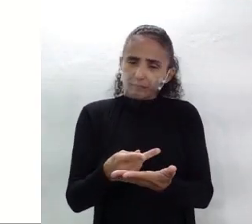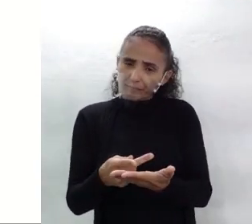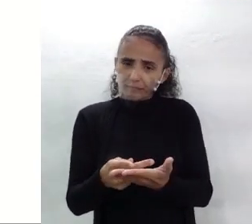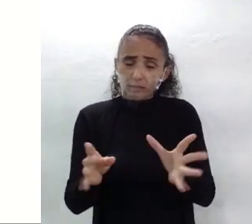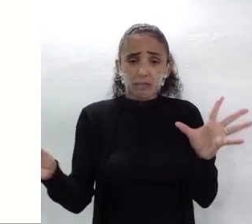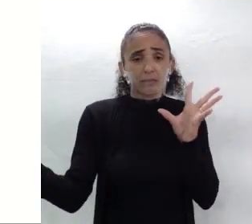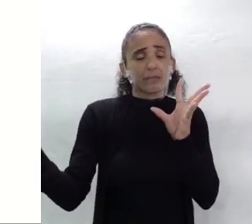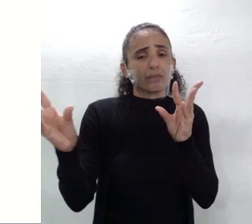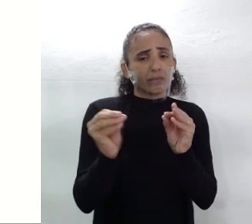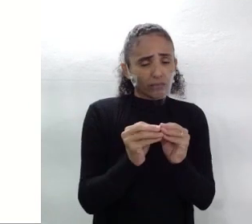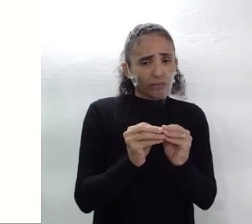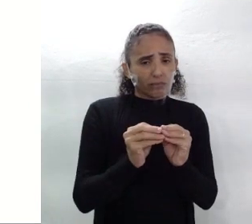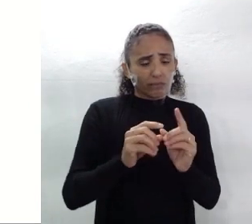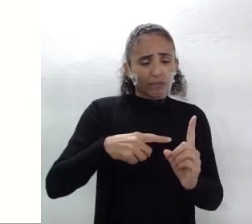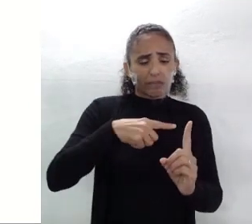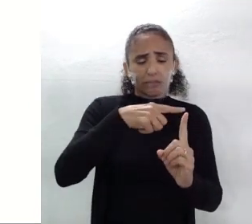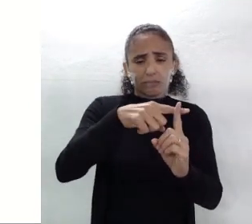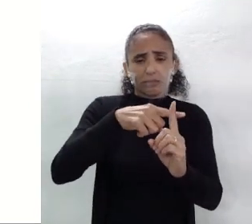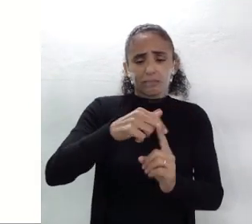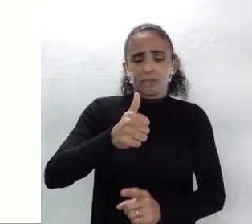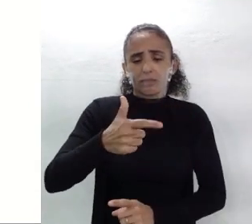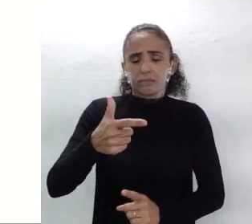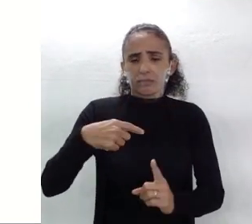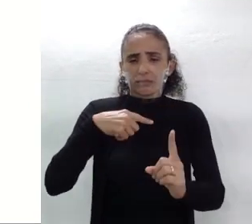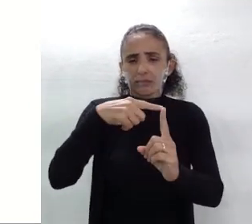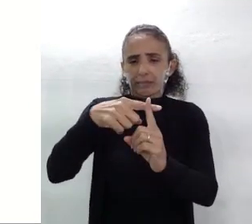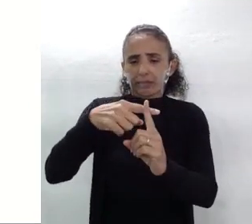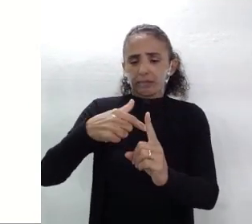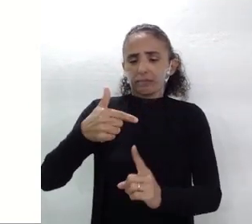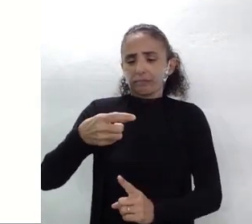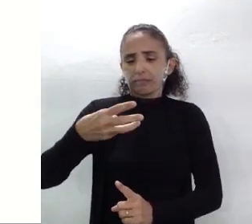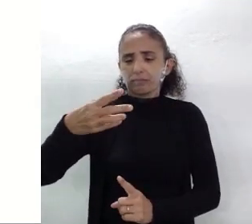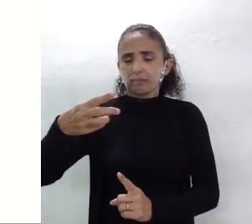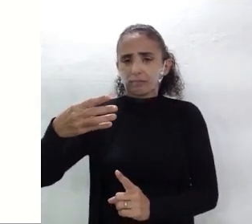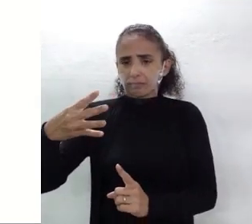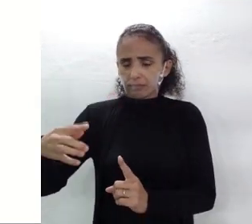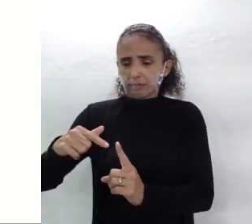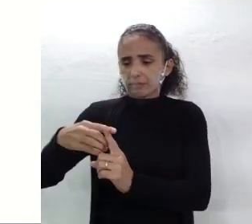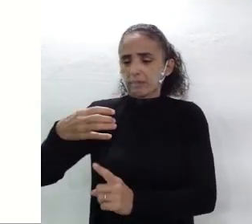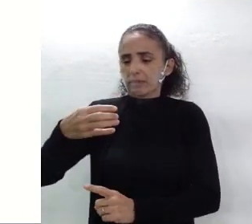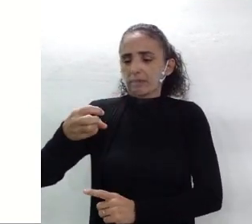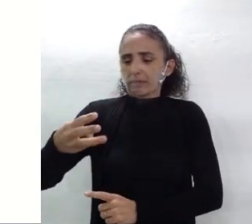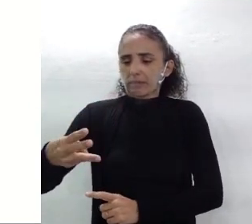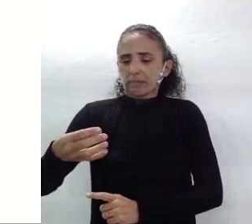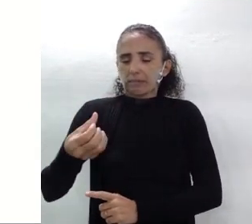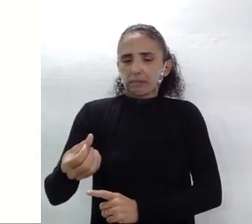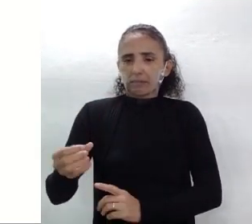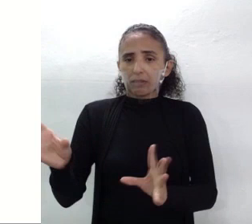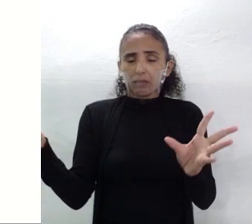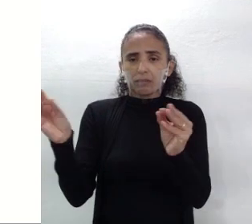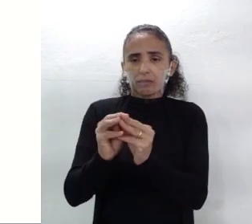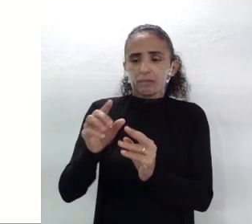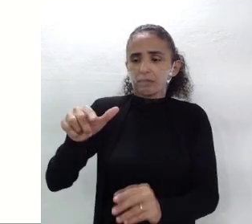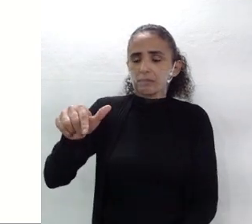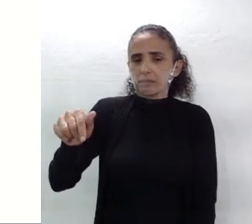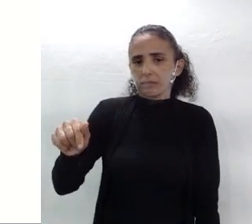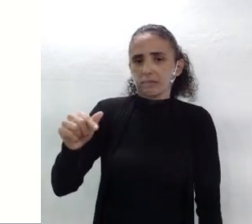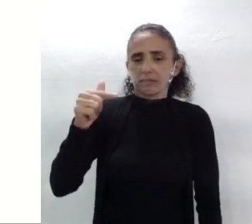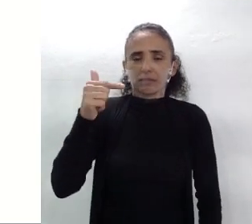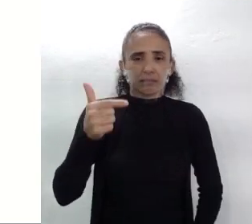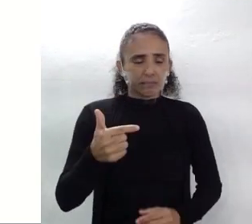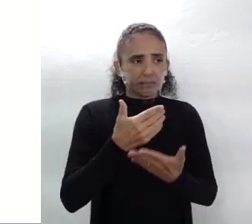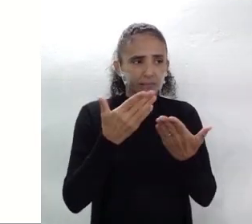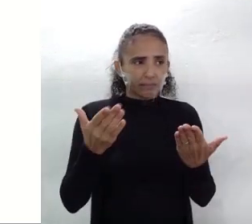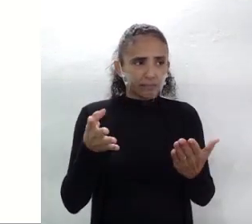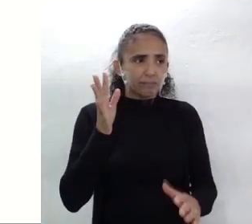Ao todo, é só somar 12 mais 24 mais 36, vai bater 72. Beleza? Agora,